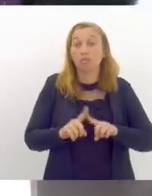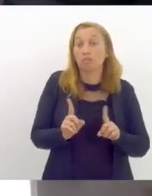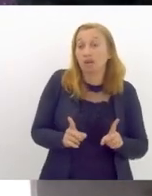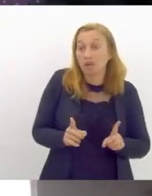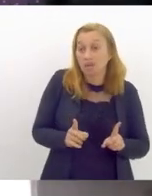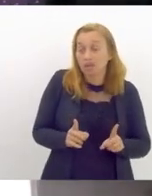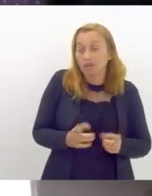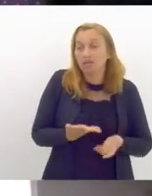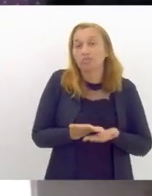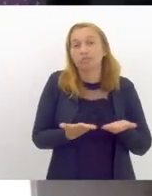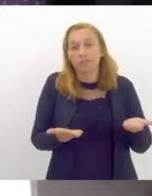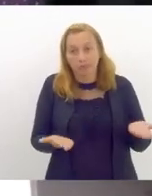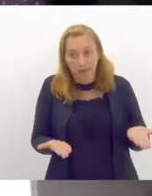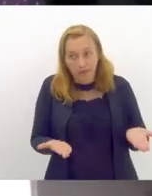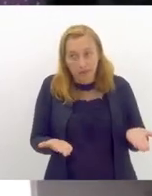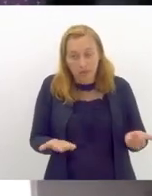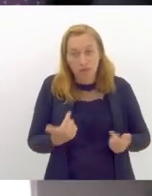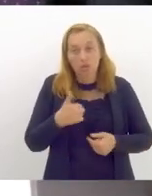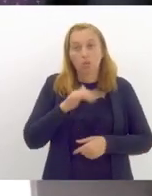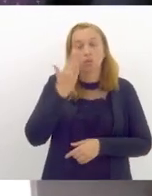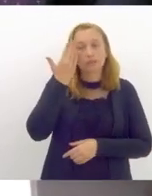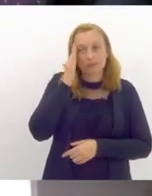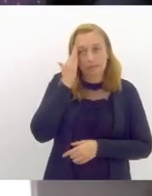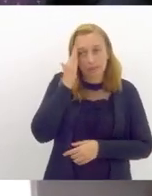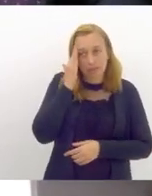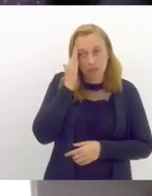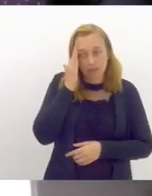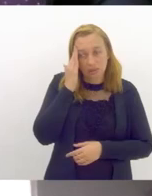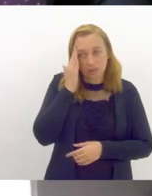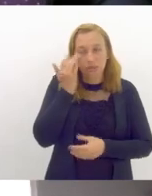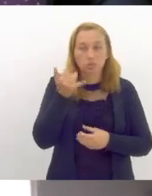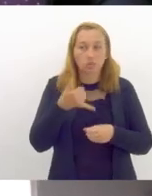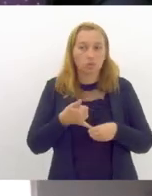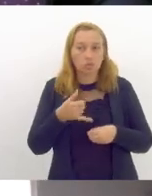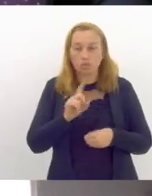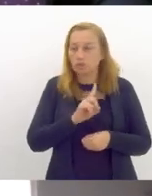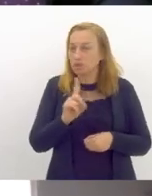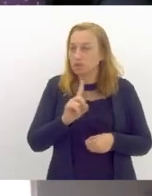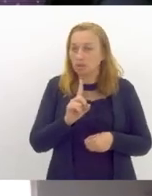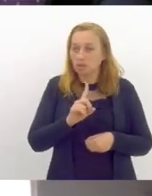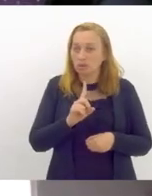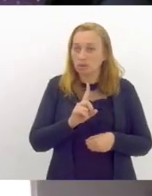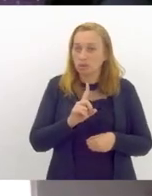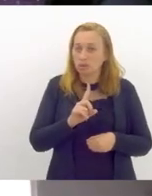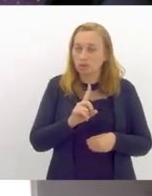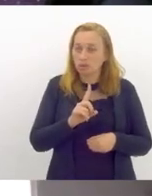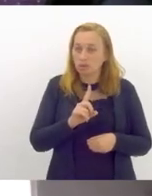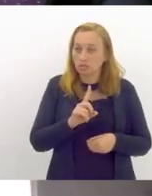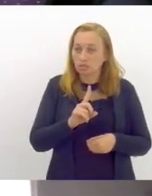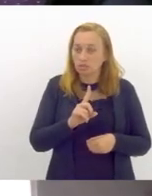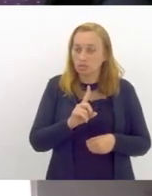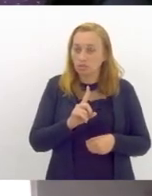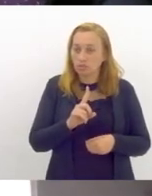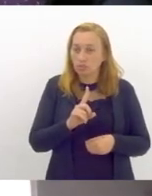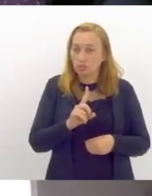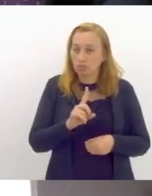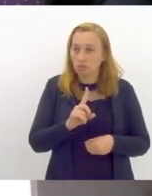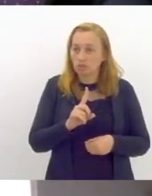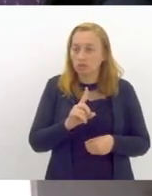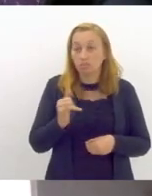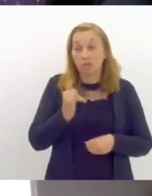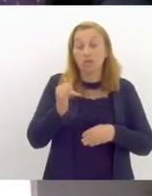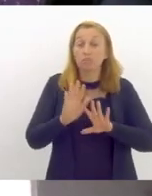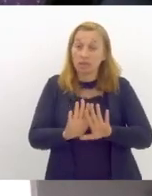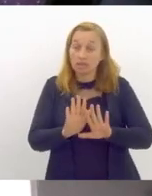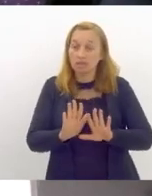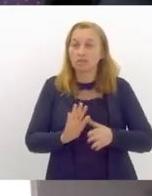a gente perde e eu entendi que o combustível não é bem mais essencial que perdão porque a gasolina Não é bem essencial mas